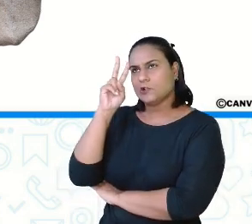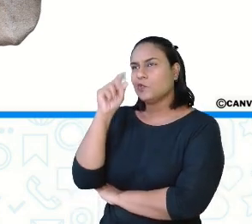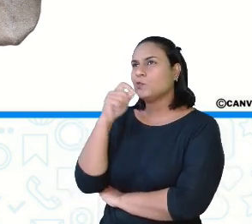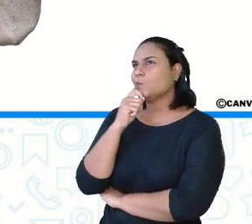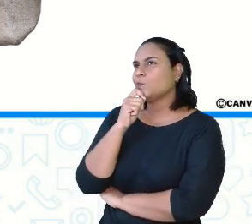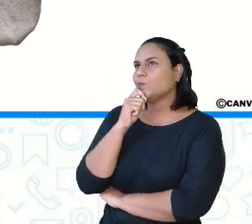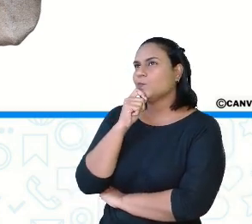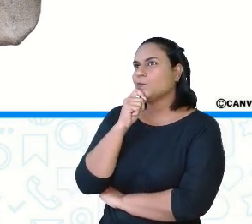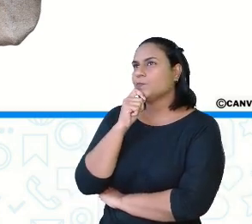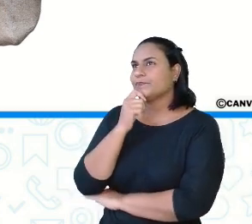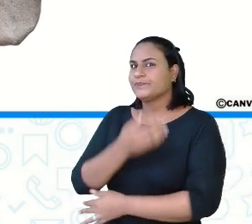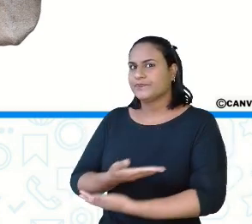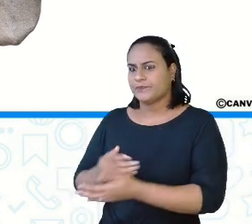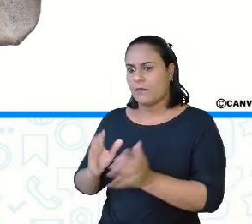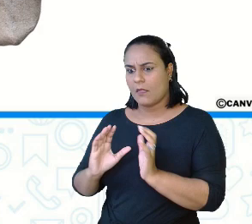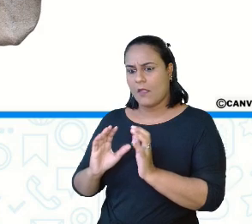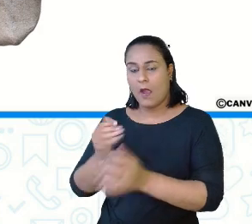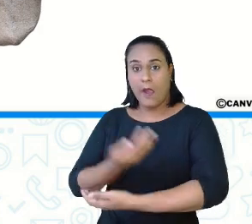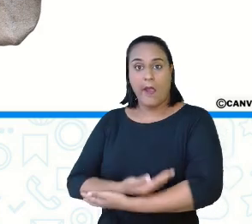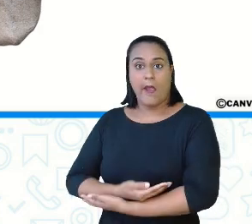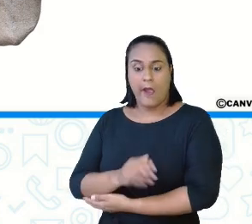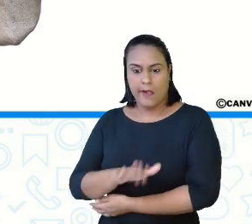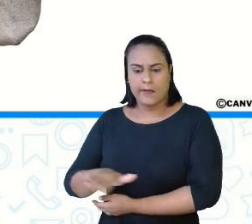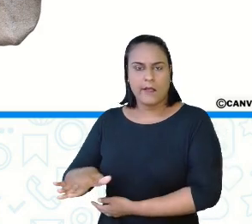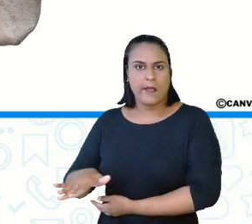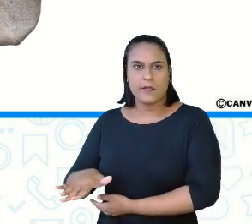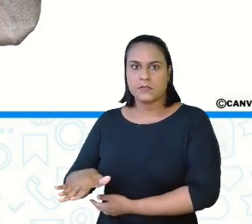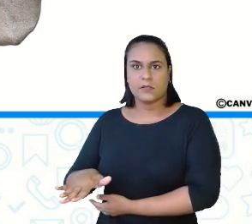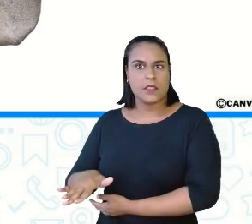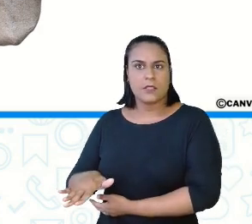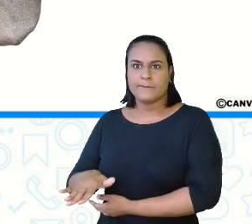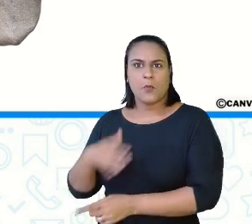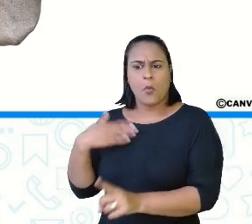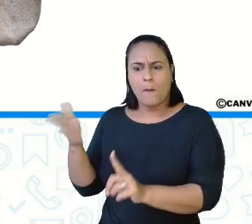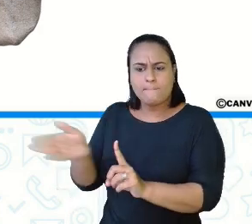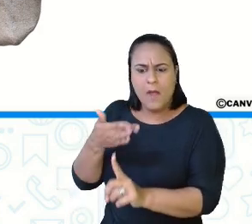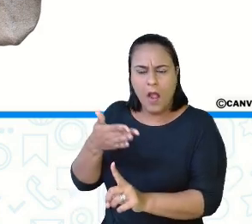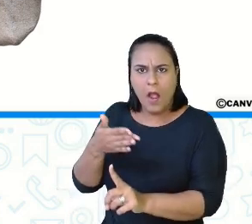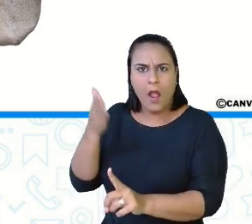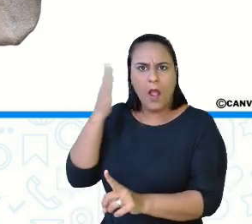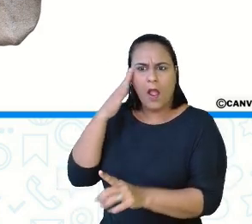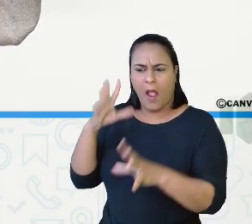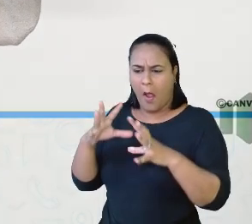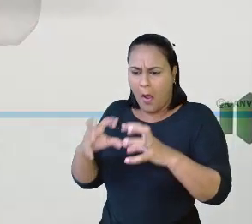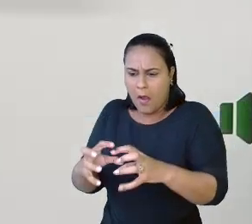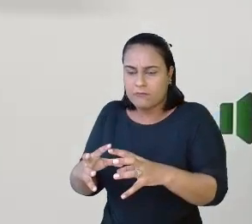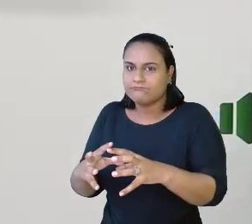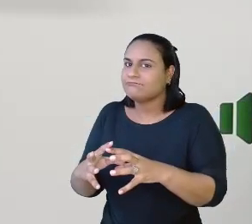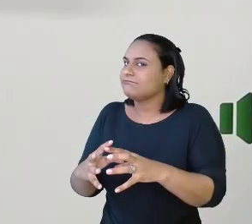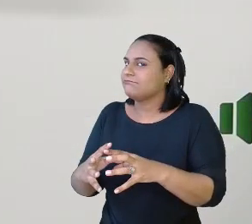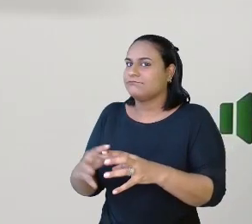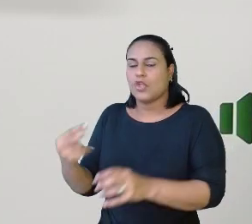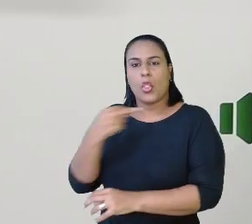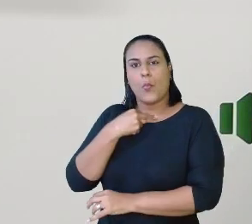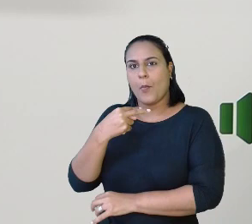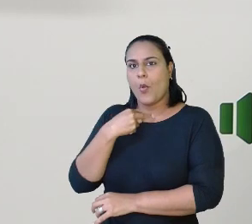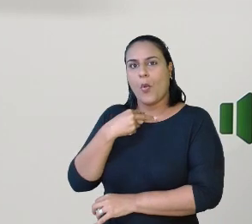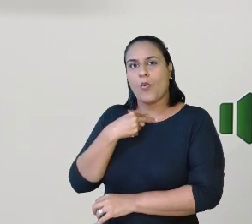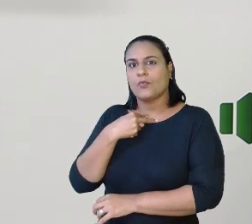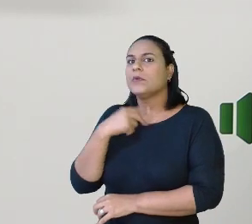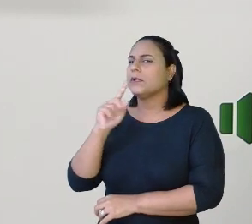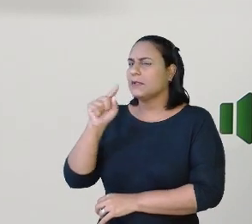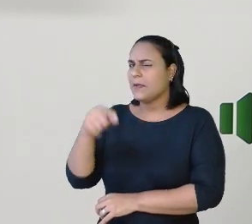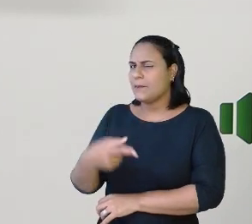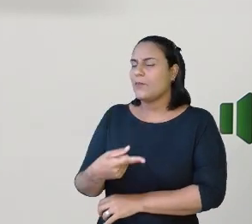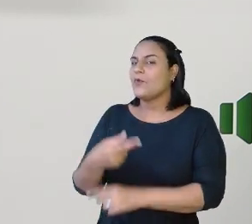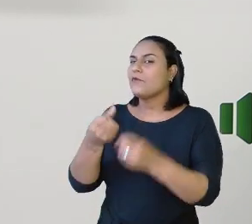da criança, ela tem a cabeça sensível, que você não pode bater e apertar? Pois é, eu vou contar uma historinha daqui a pouquinho